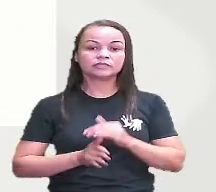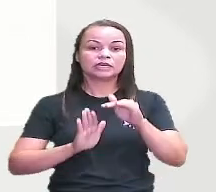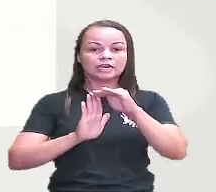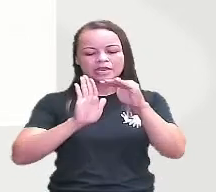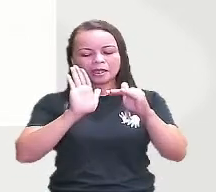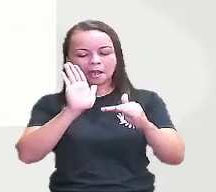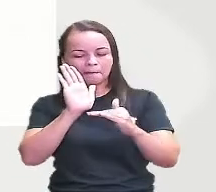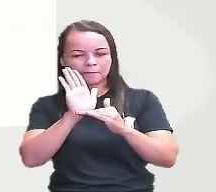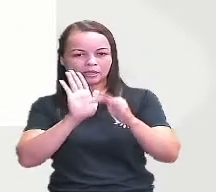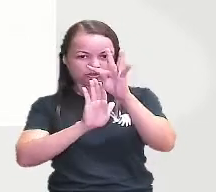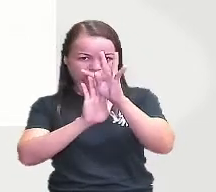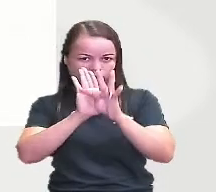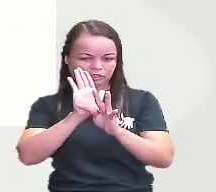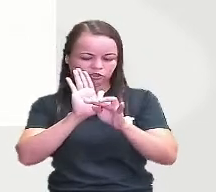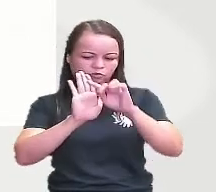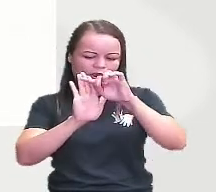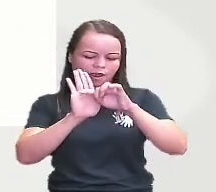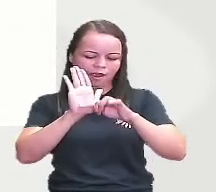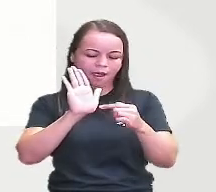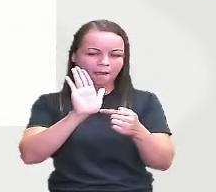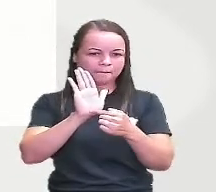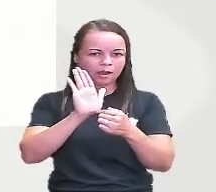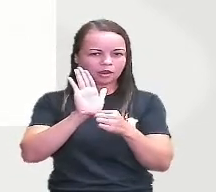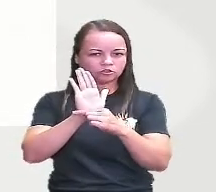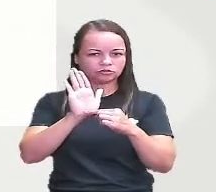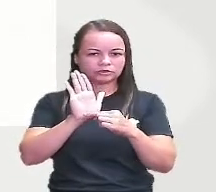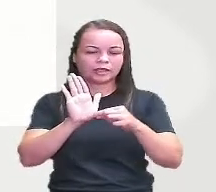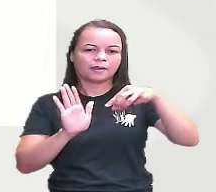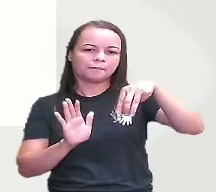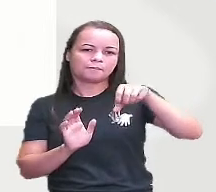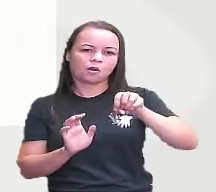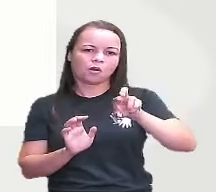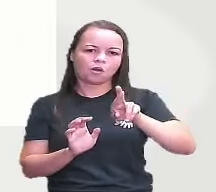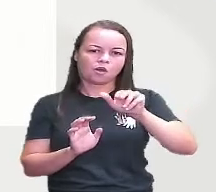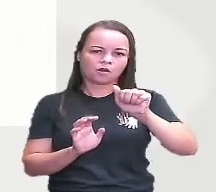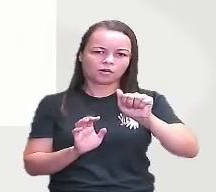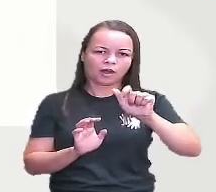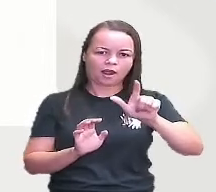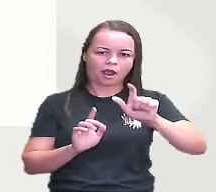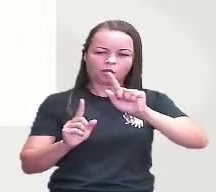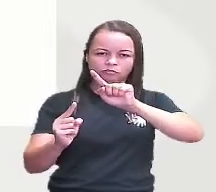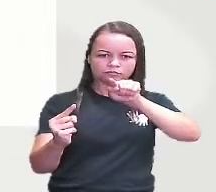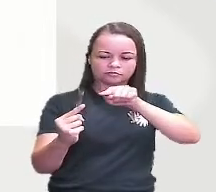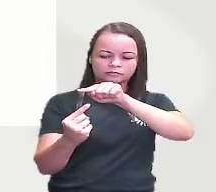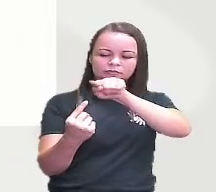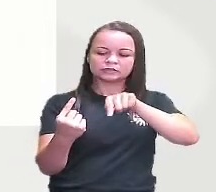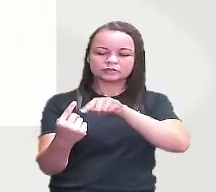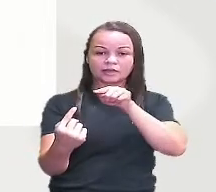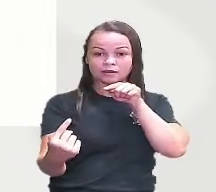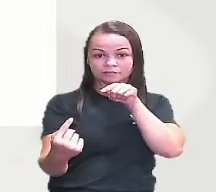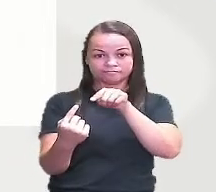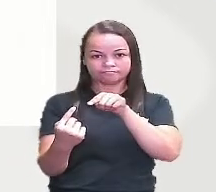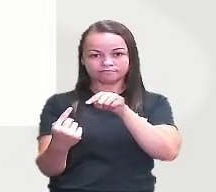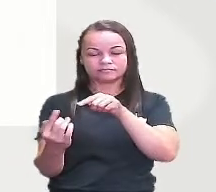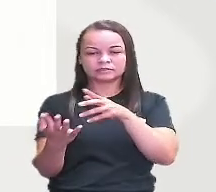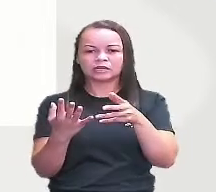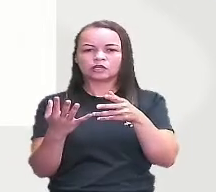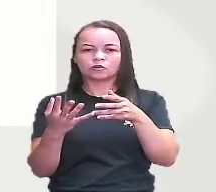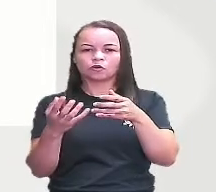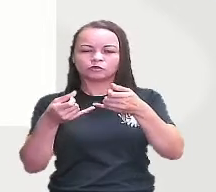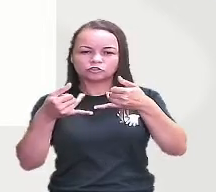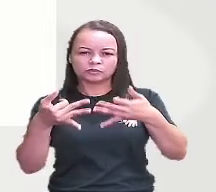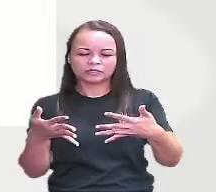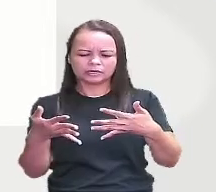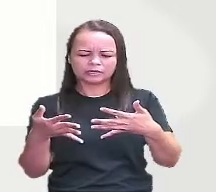abaixo, vocês têm aí a moral da história. Como eu citei, que fala: não